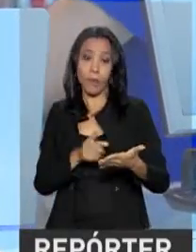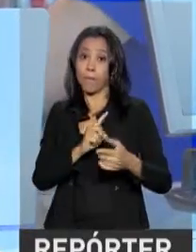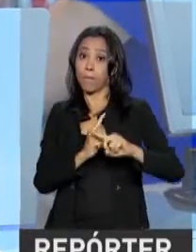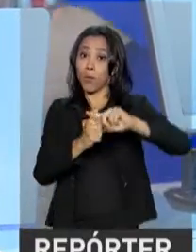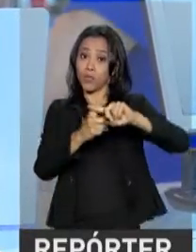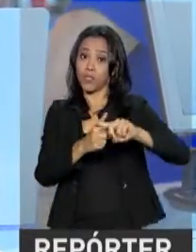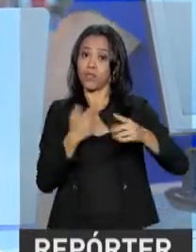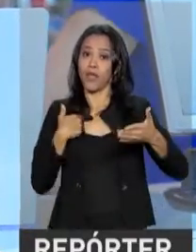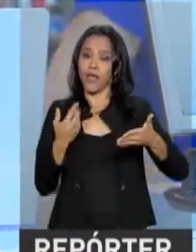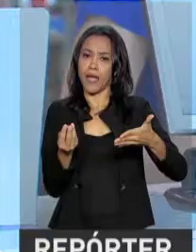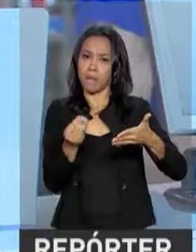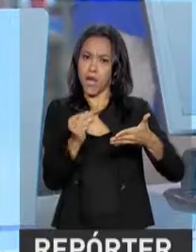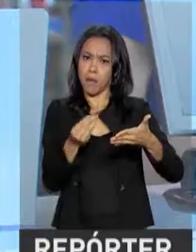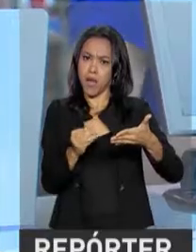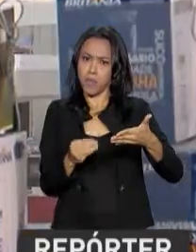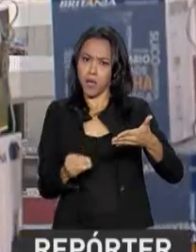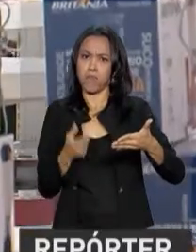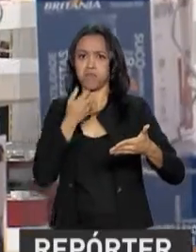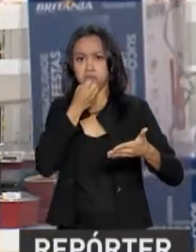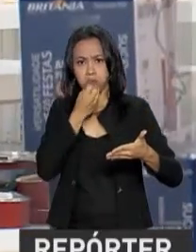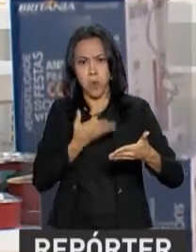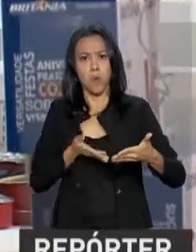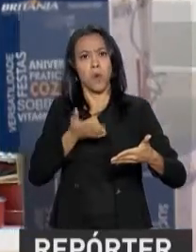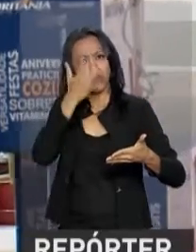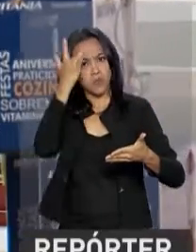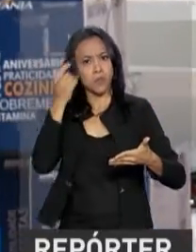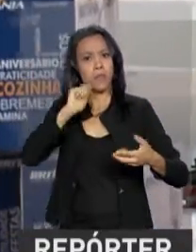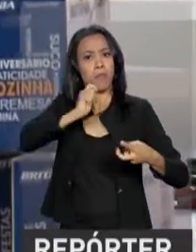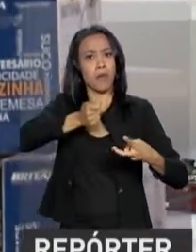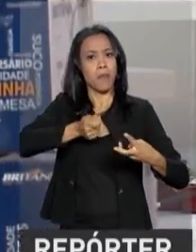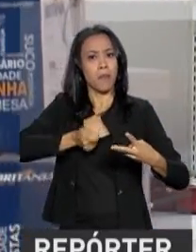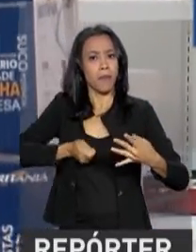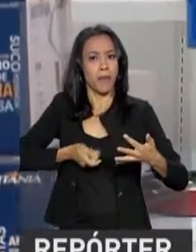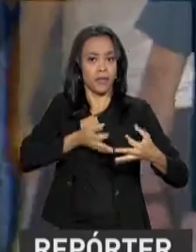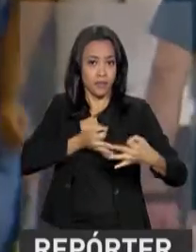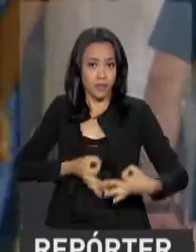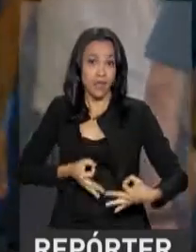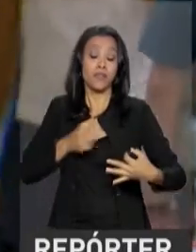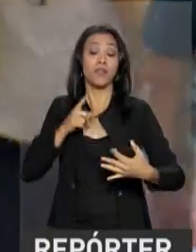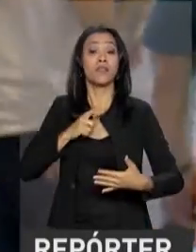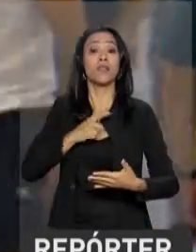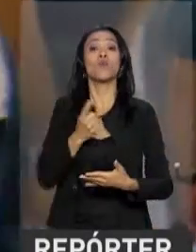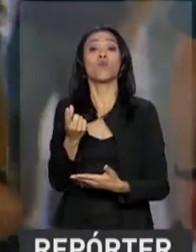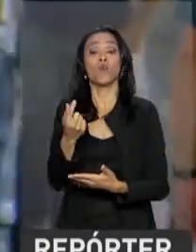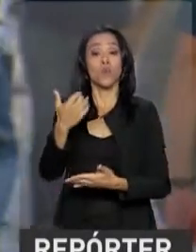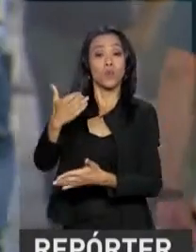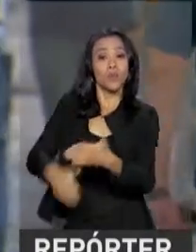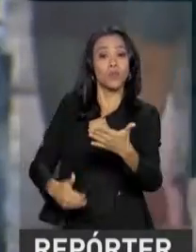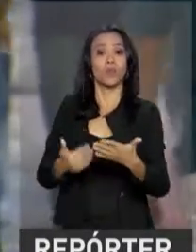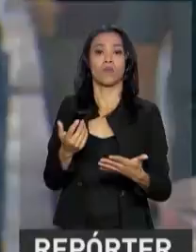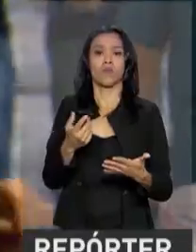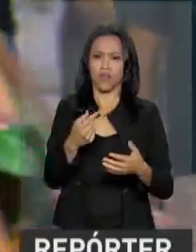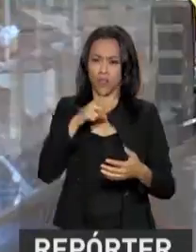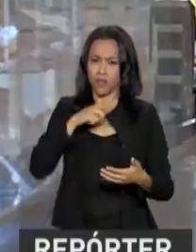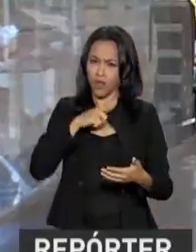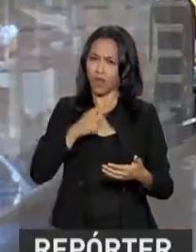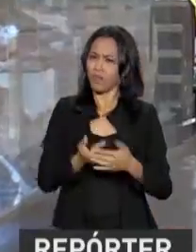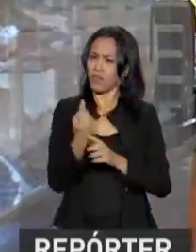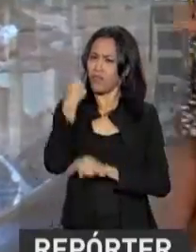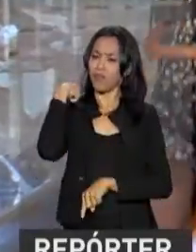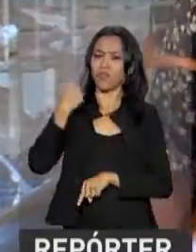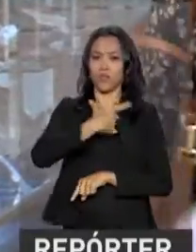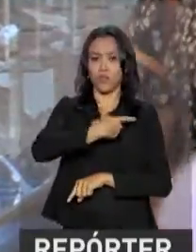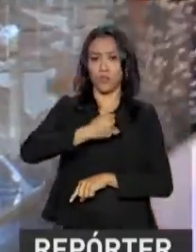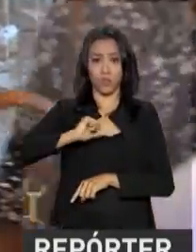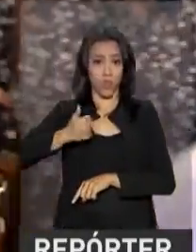que busca oferecer acesso mais fácil a crédito e com custos menores o cadastro existe desde 2011 mas a